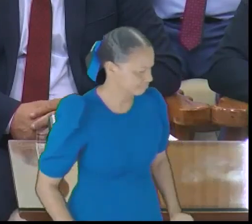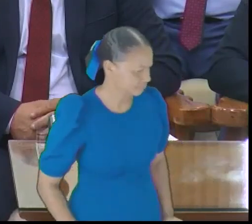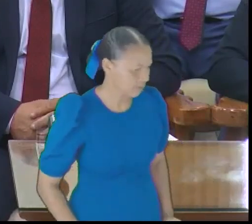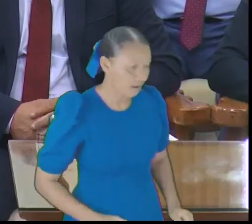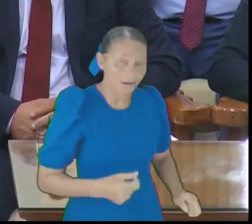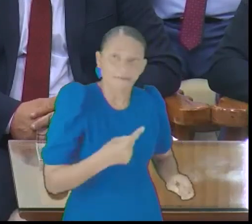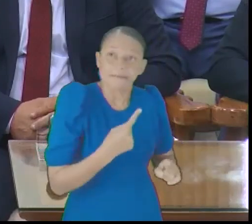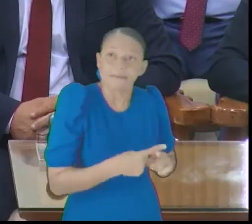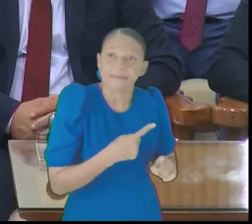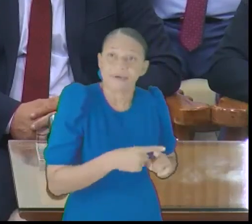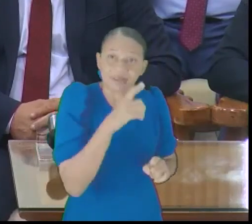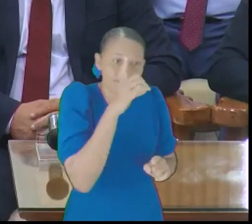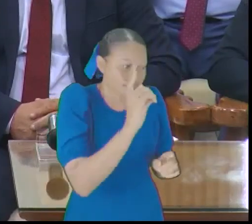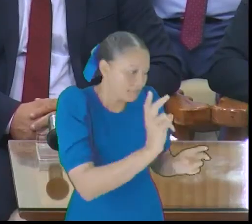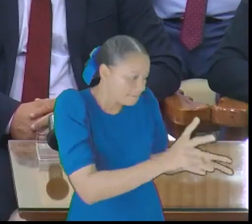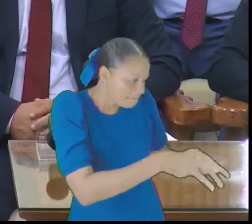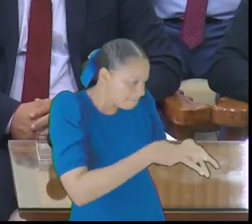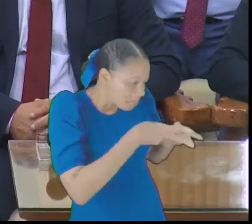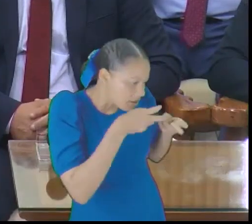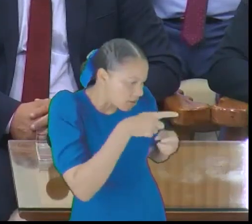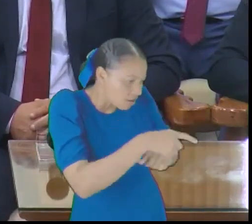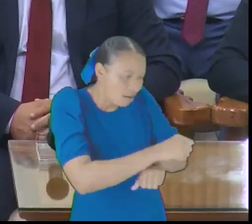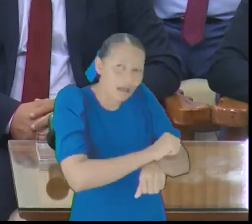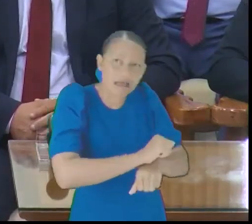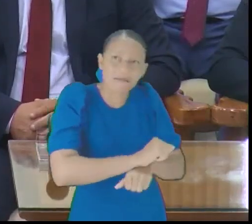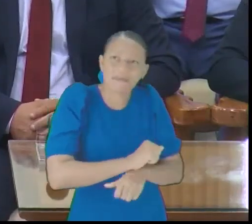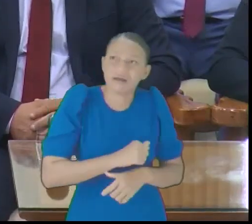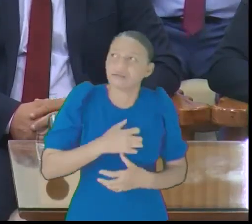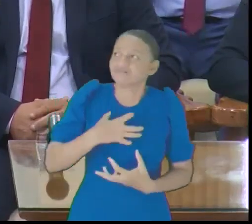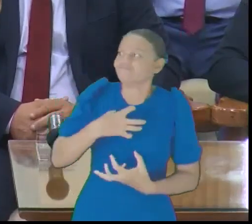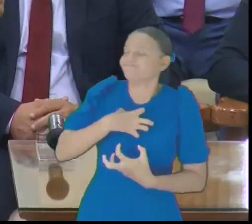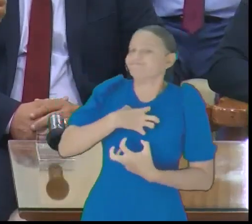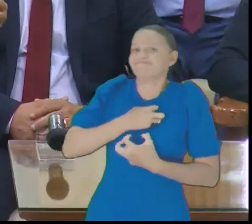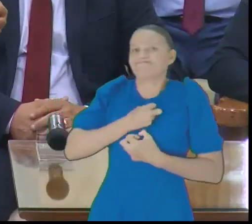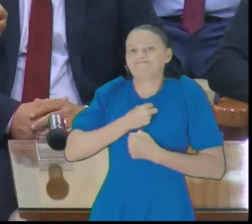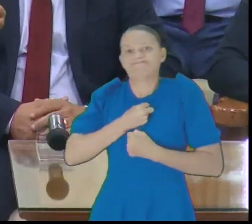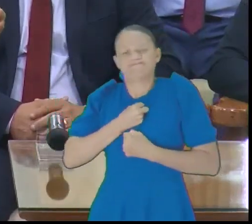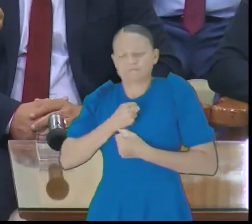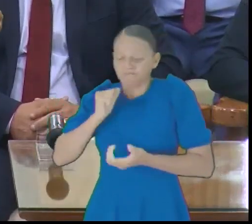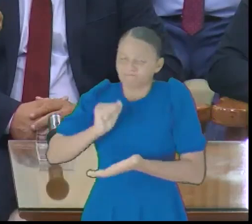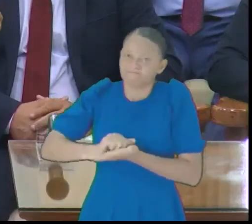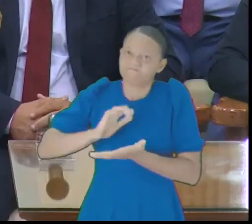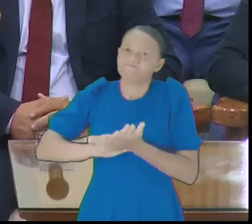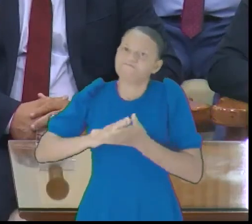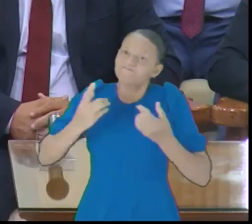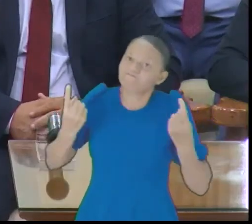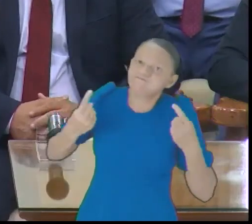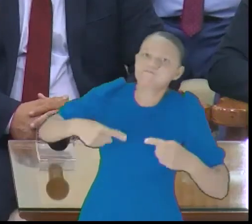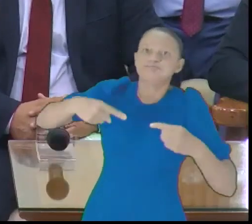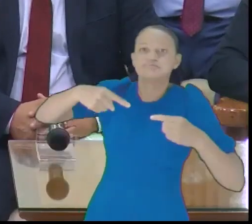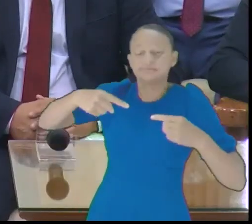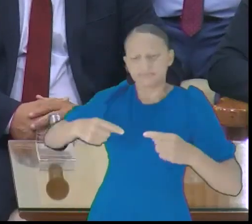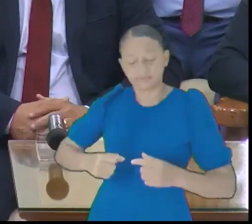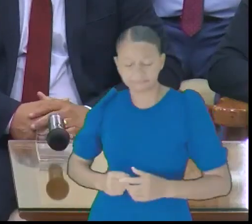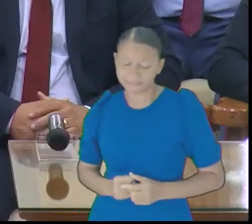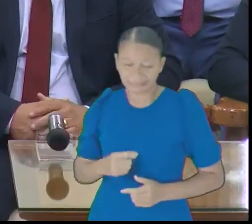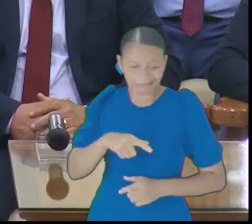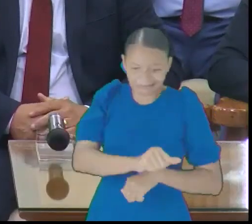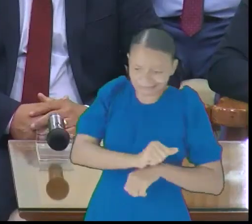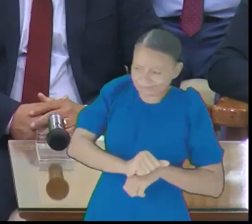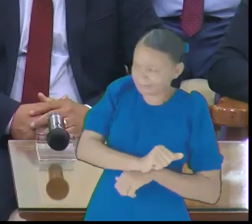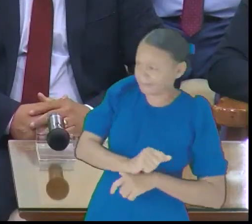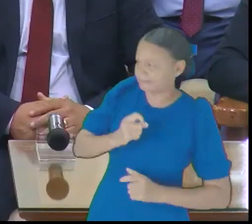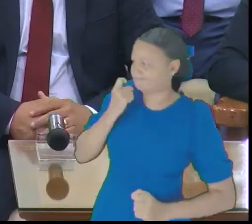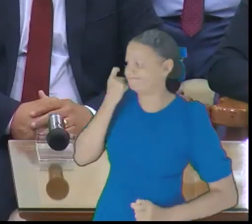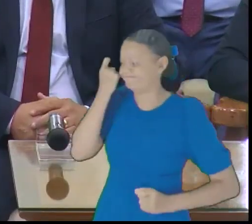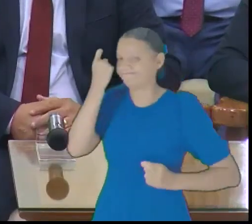Porque Deus percebeu que Abraão estava com medo de uma revanche. Abraão estava preocupado com